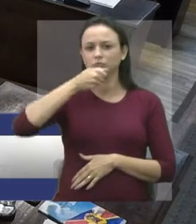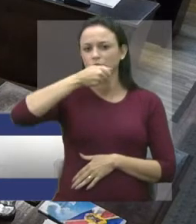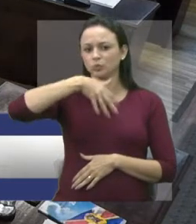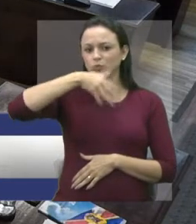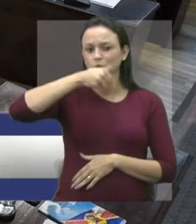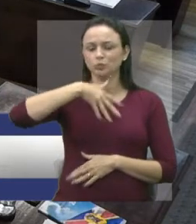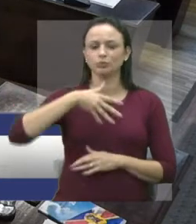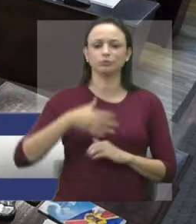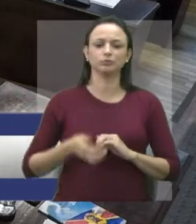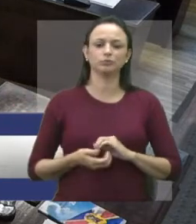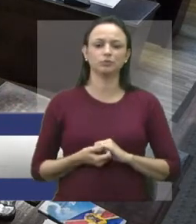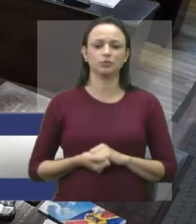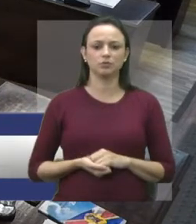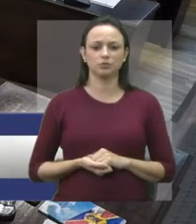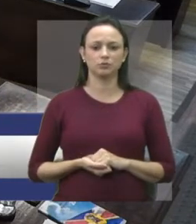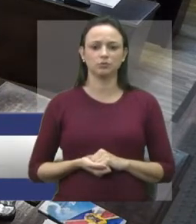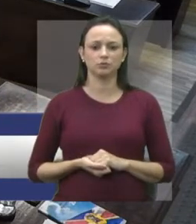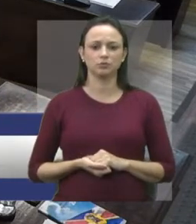Machado.